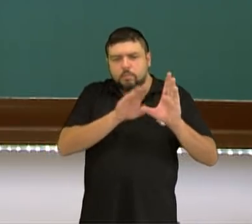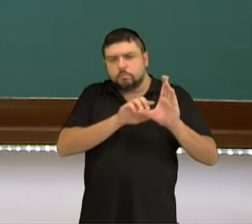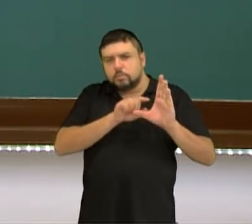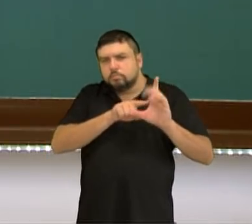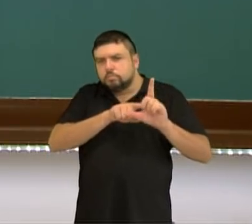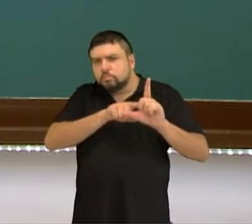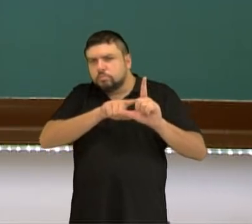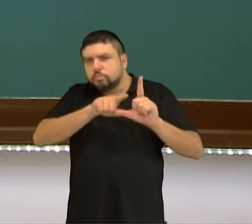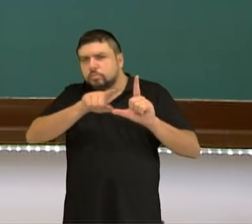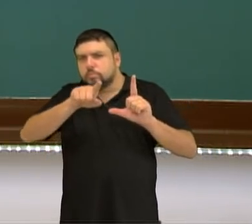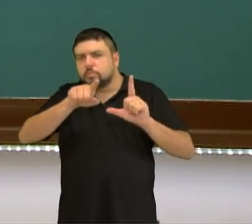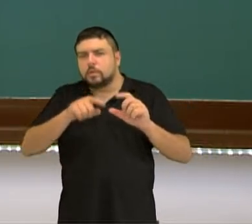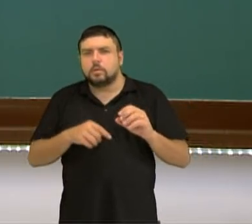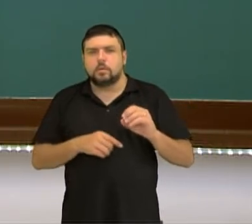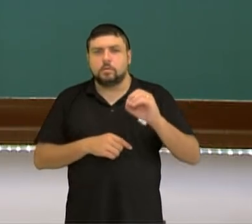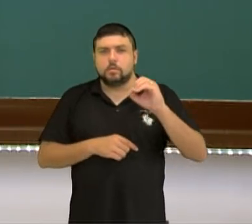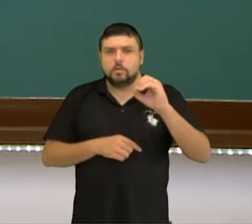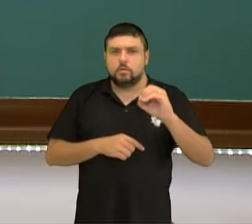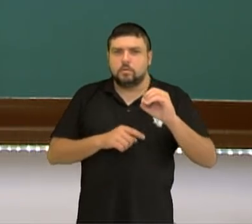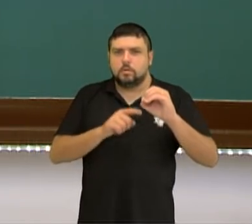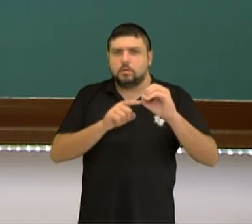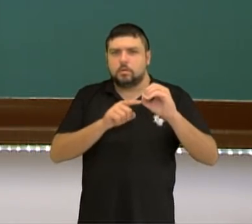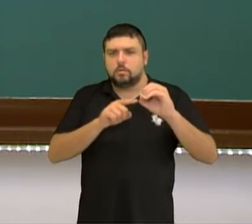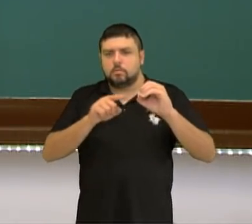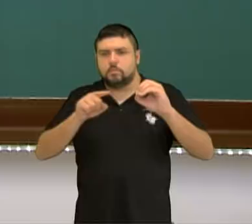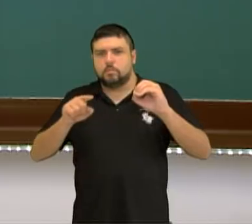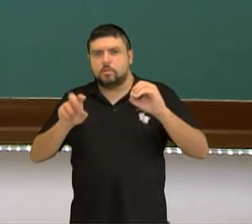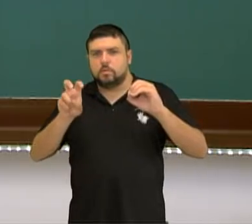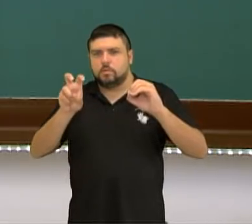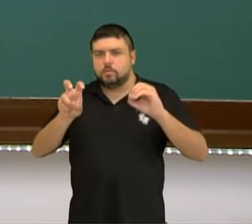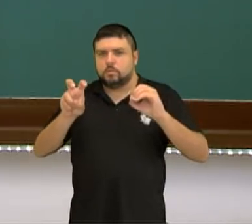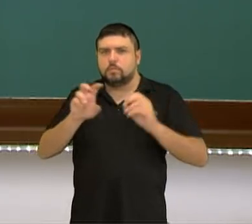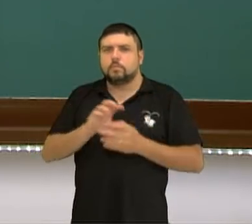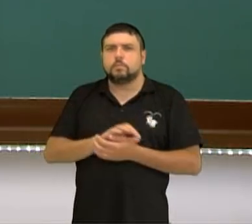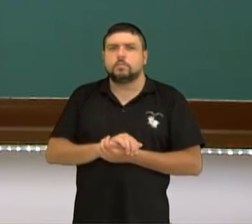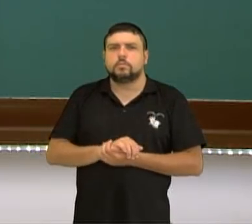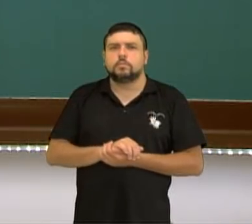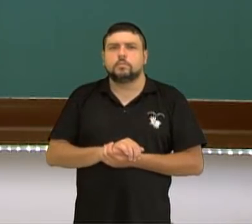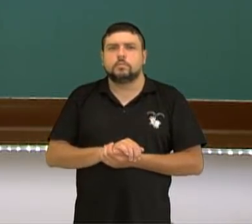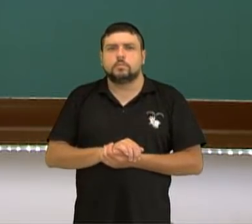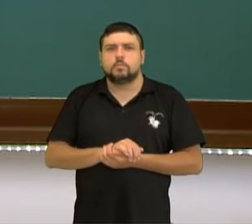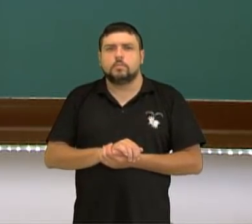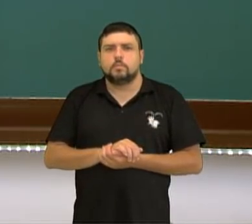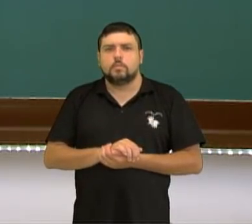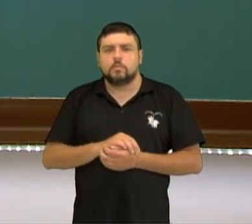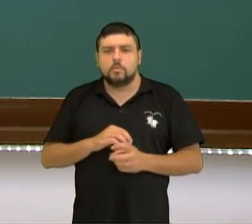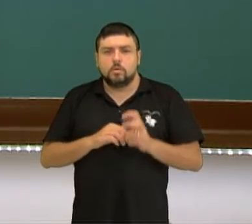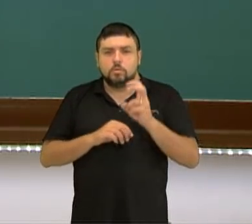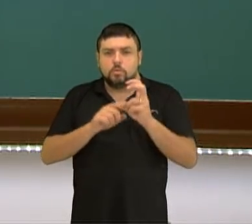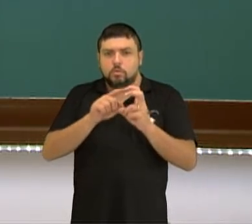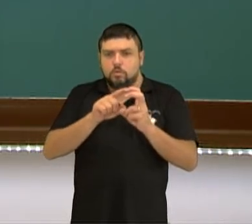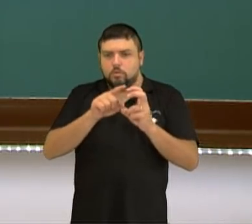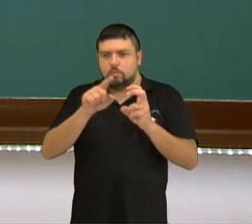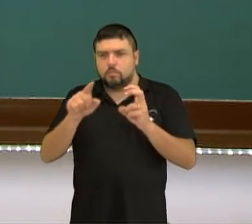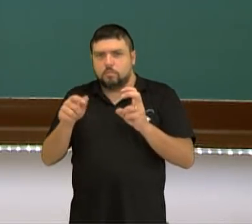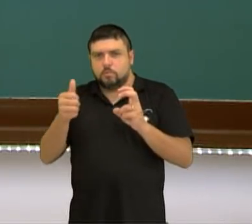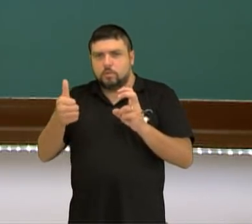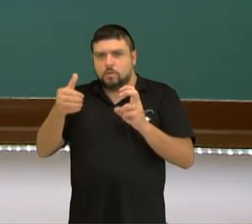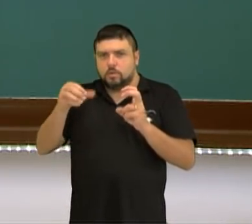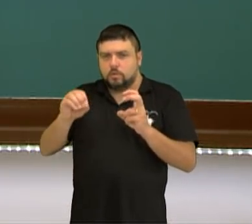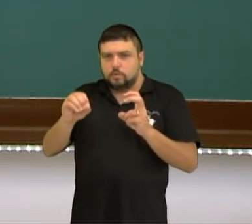crescimento, está entre o 0 e o 5. Né? Do 5 para o 10, o gráfico